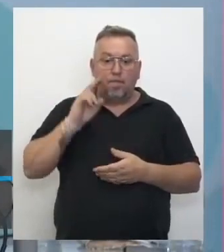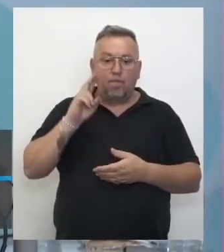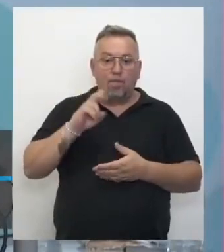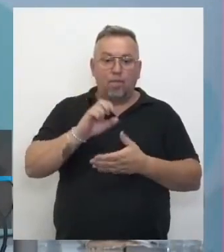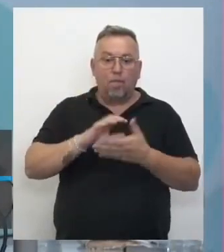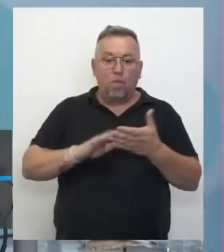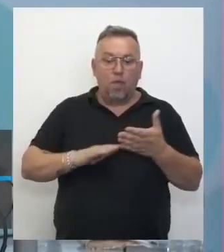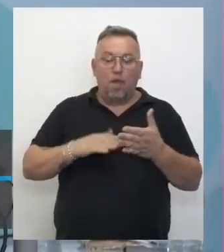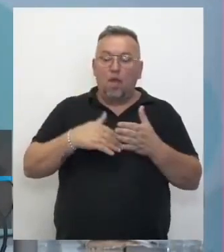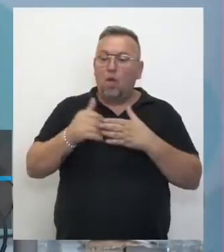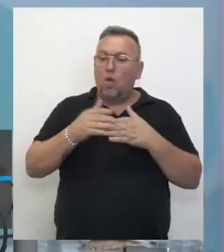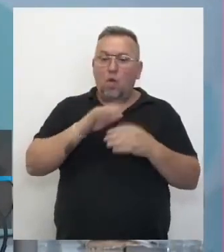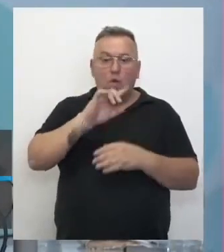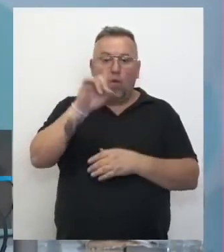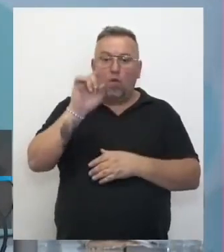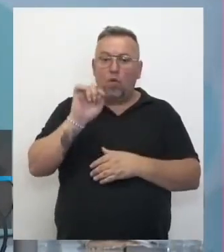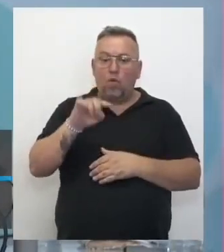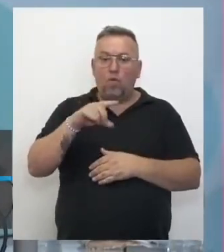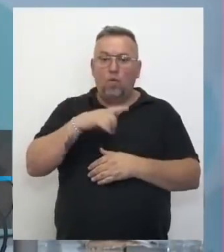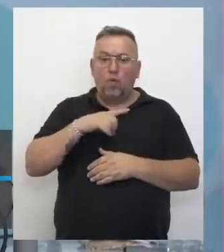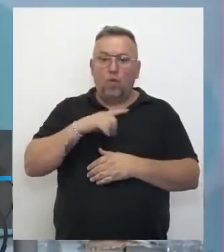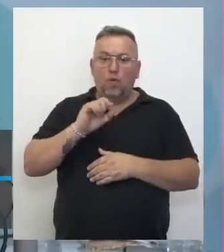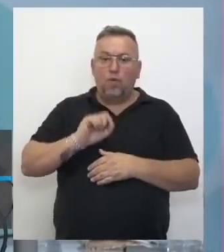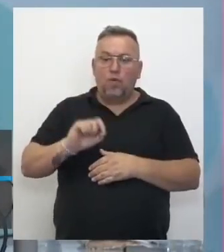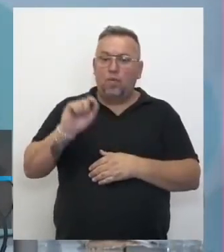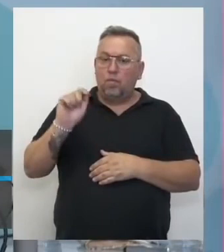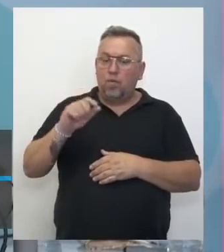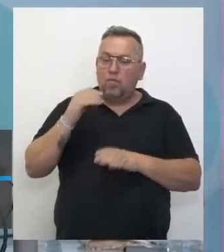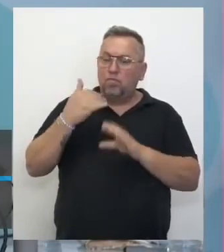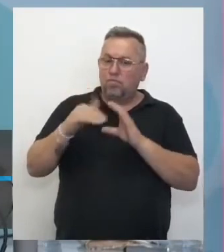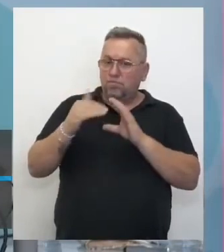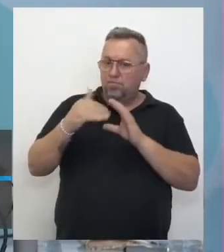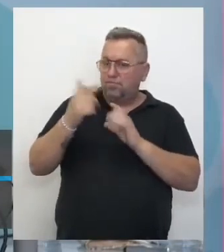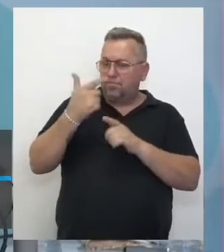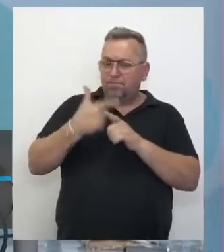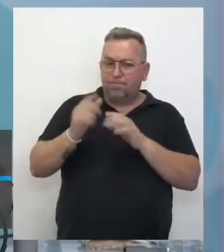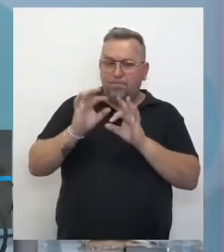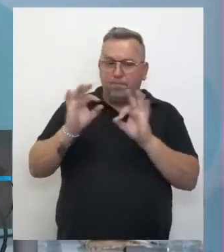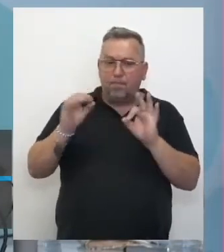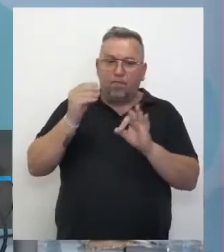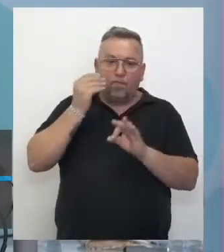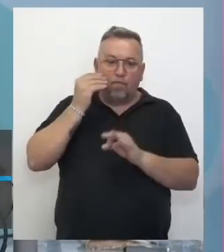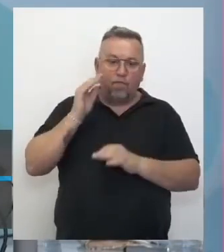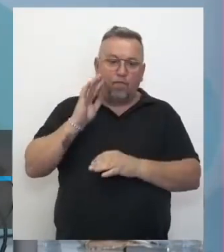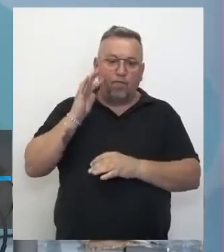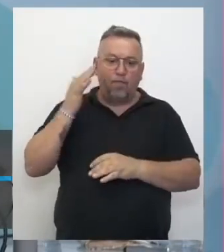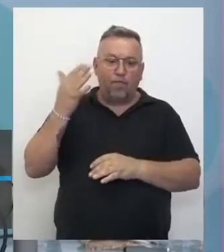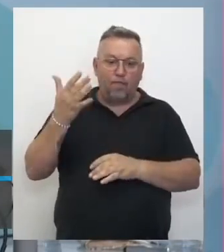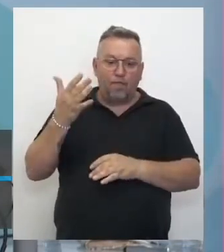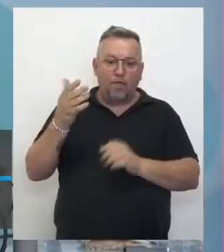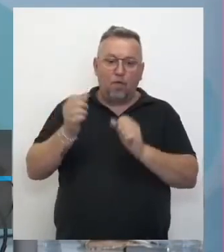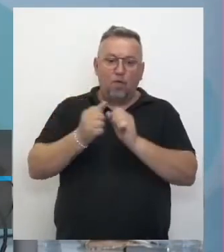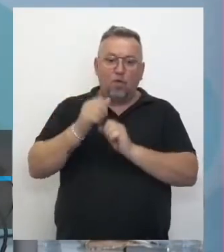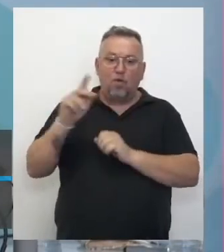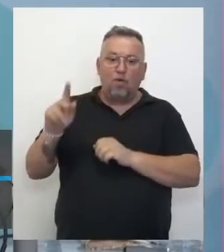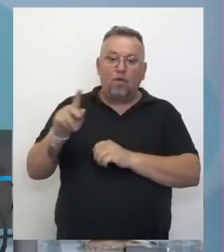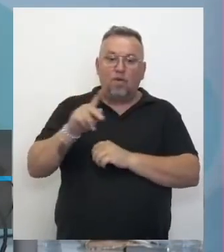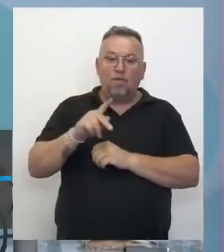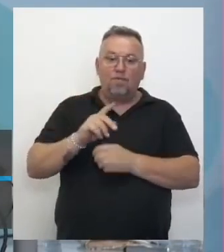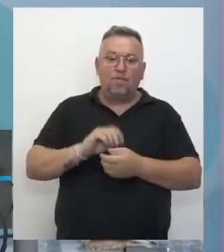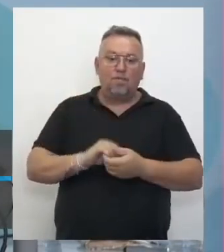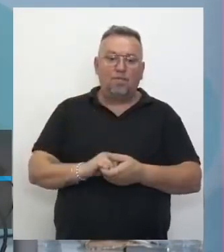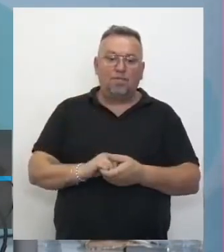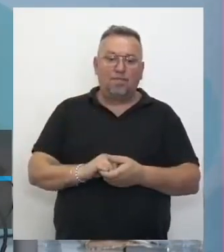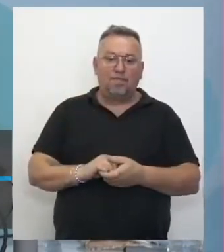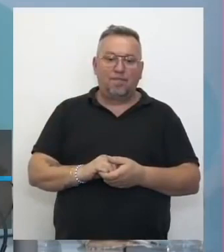atividades. Qualquer dúvida que for surgindo aí, podem enviar sem problema, que nós vamos tentar aqui, junto com os professores, responder.